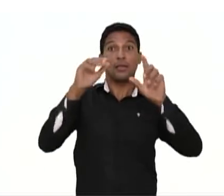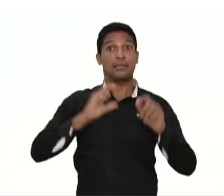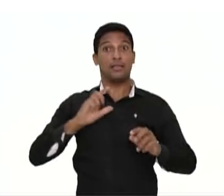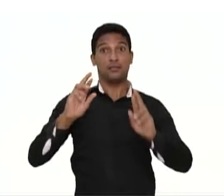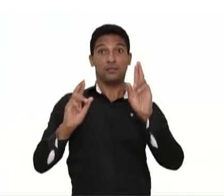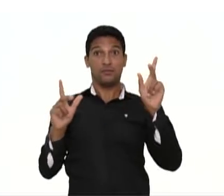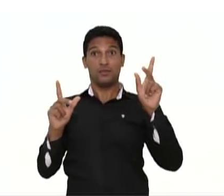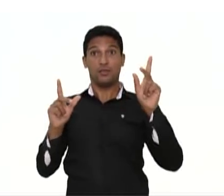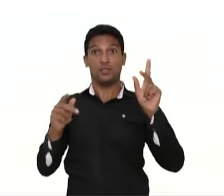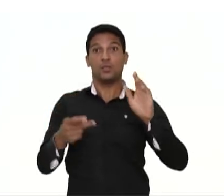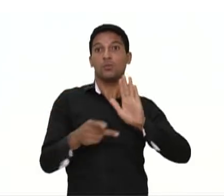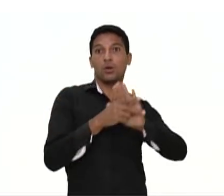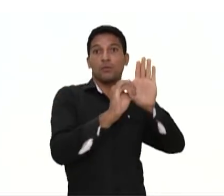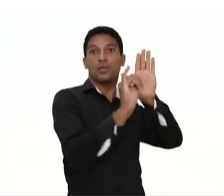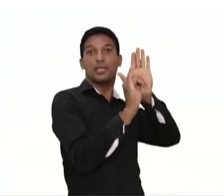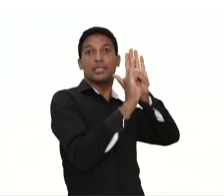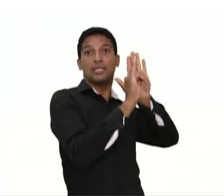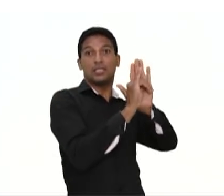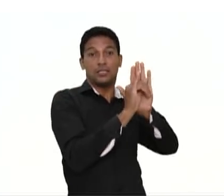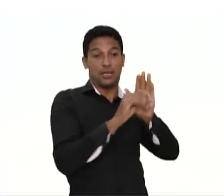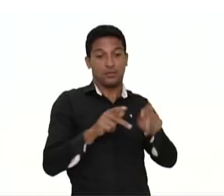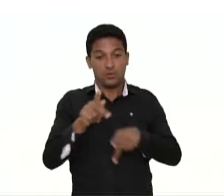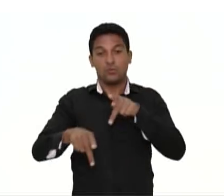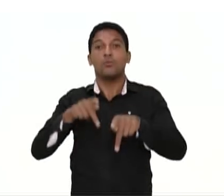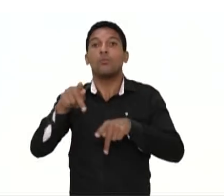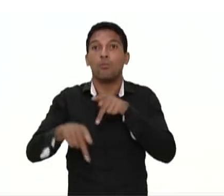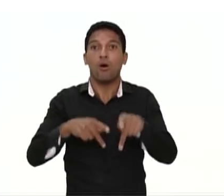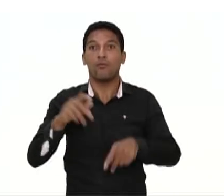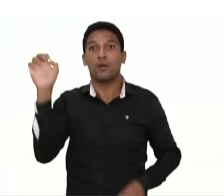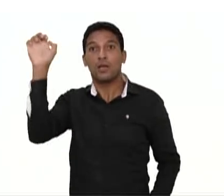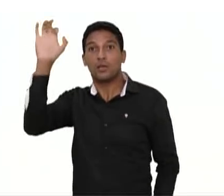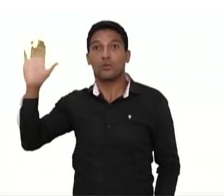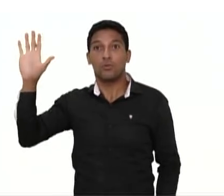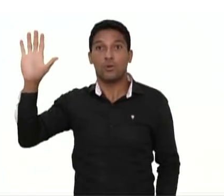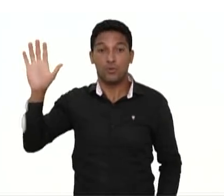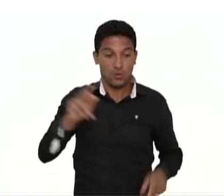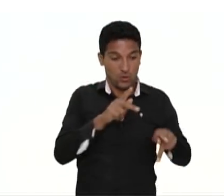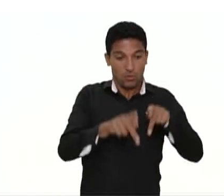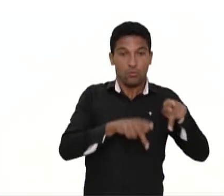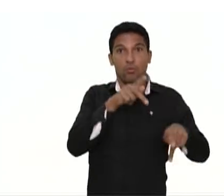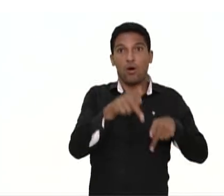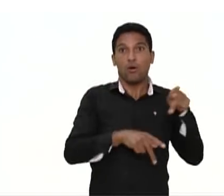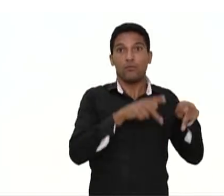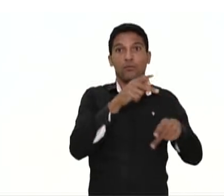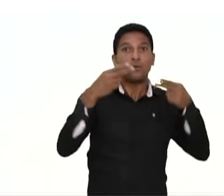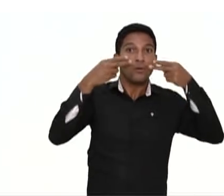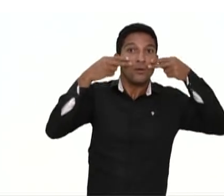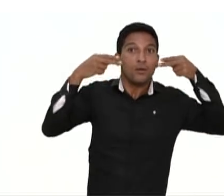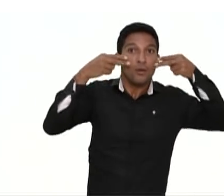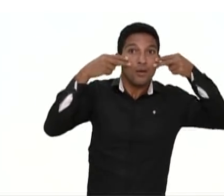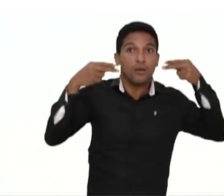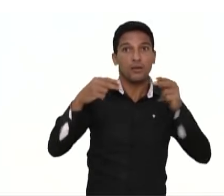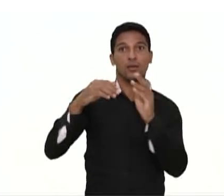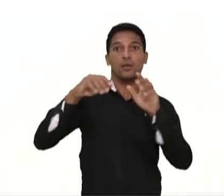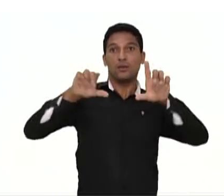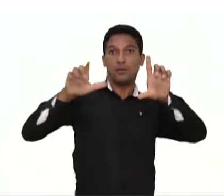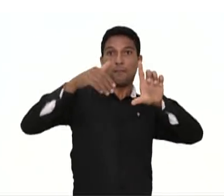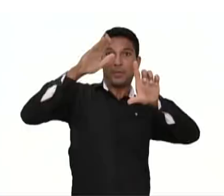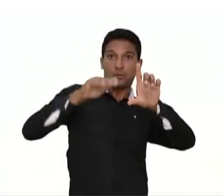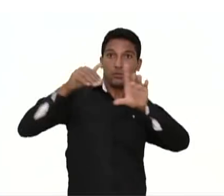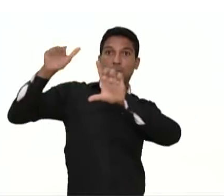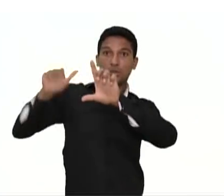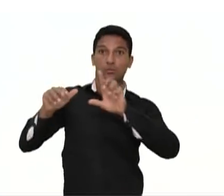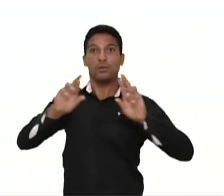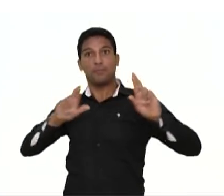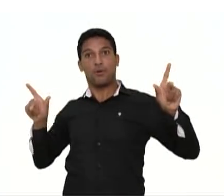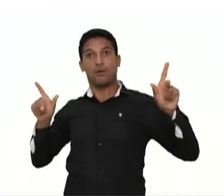da identidade, né, dos povos europeus e dos povos indígenas, né, muito presente ali na pintura. E que também